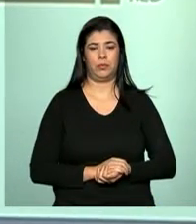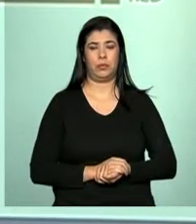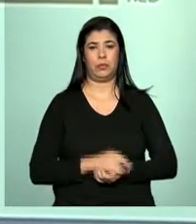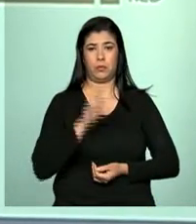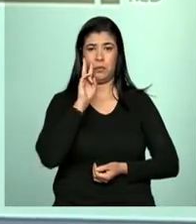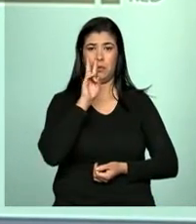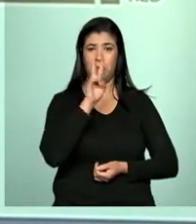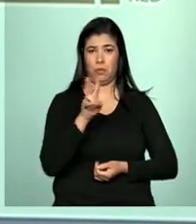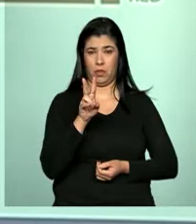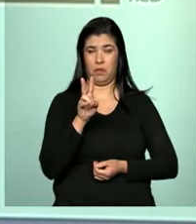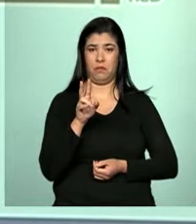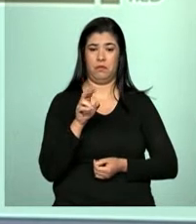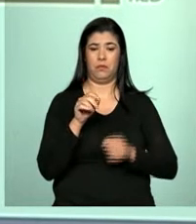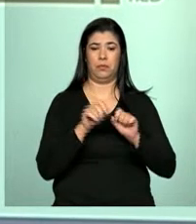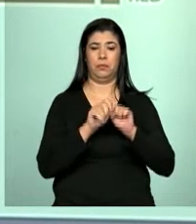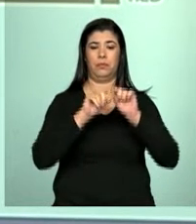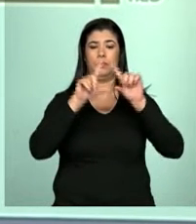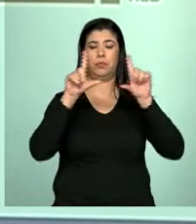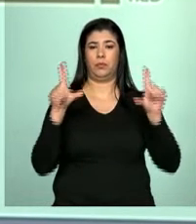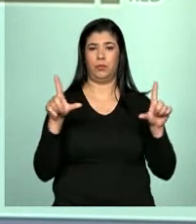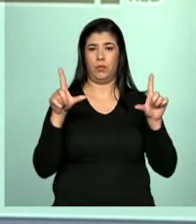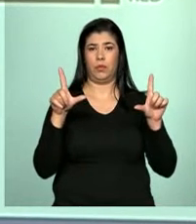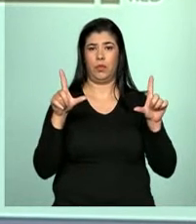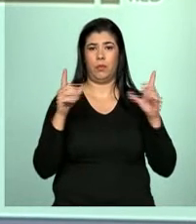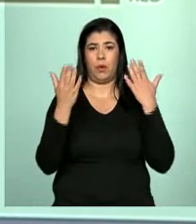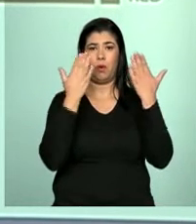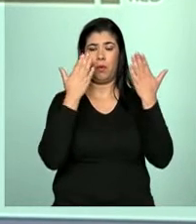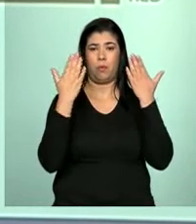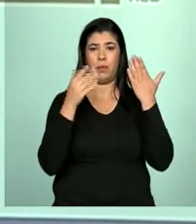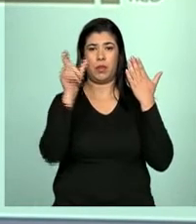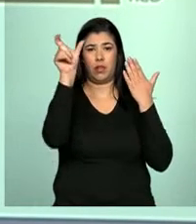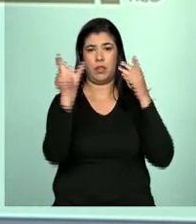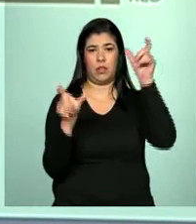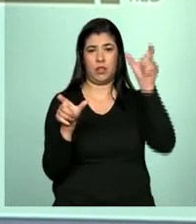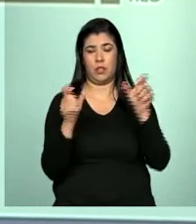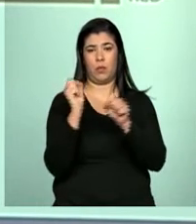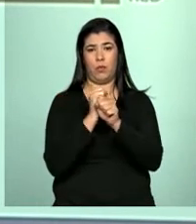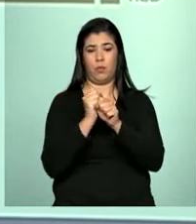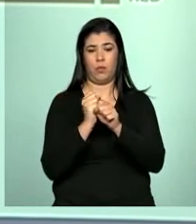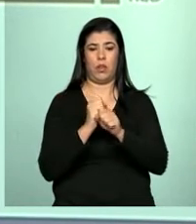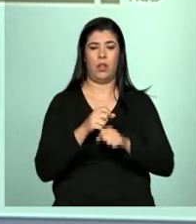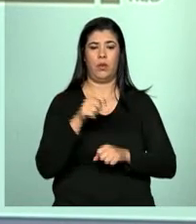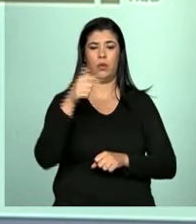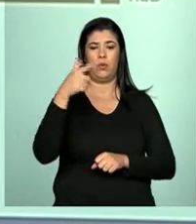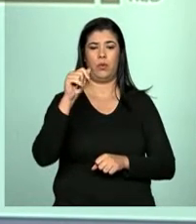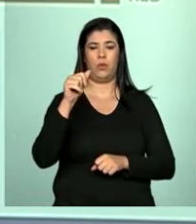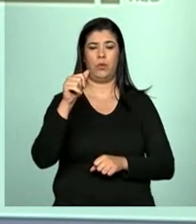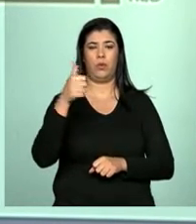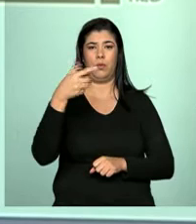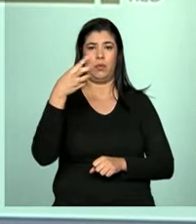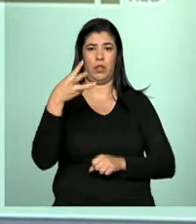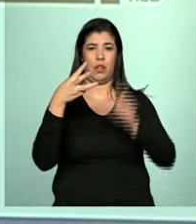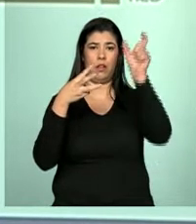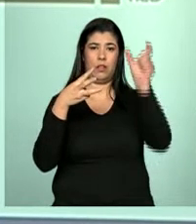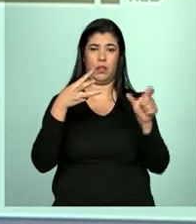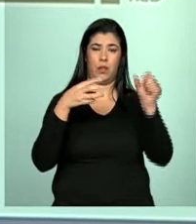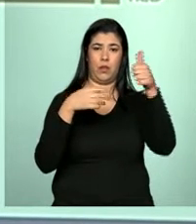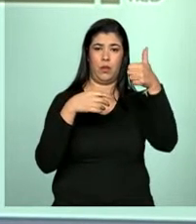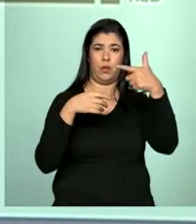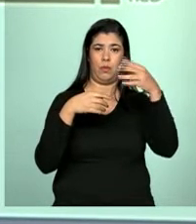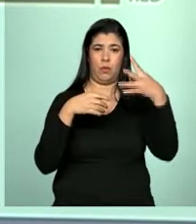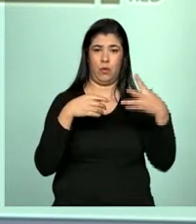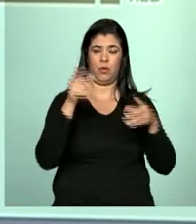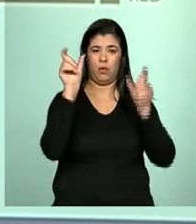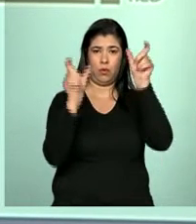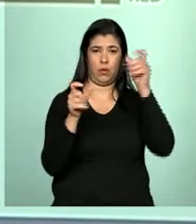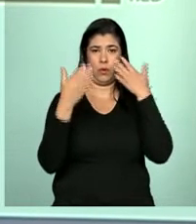Aqui estamos fazendo, o slide faz uma comparação entre 2013 e 2014. Por gentileza, comparem em